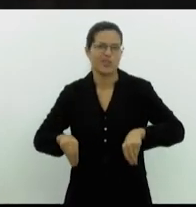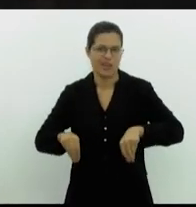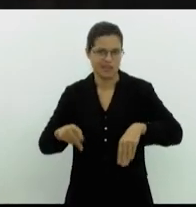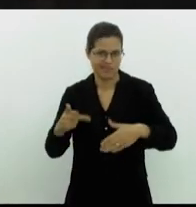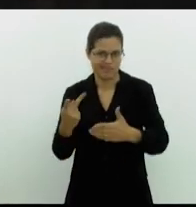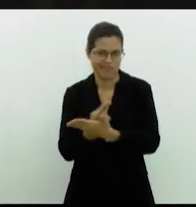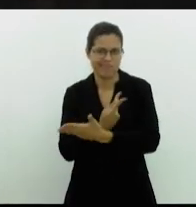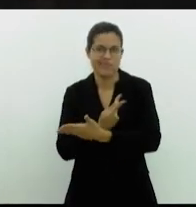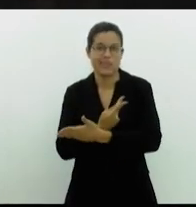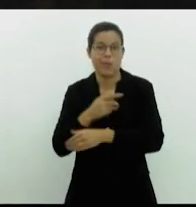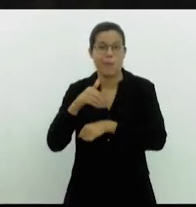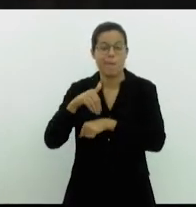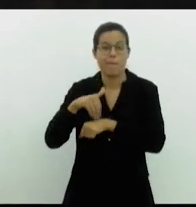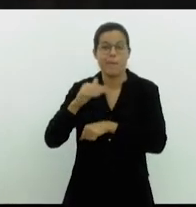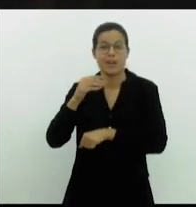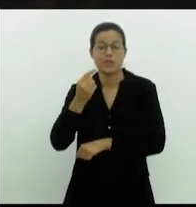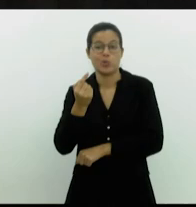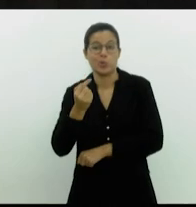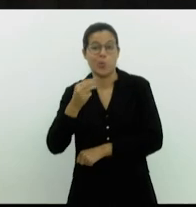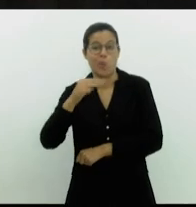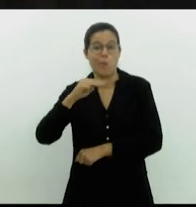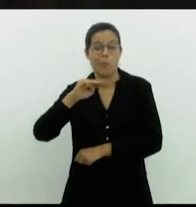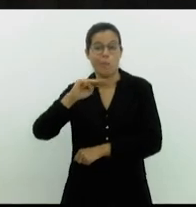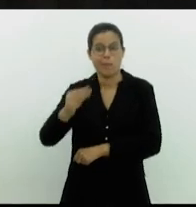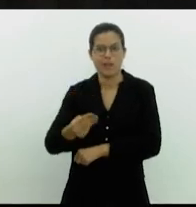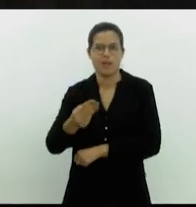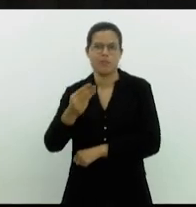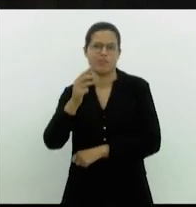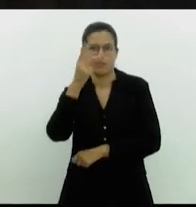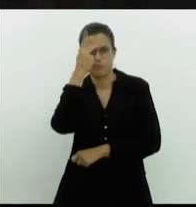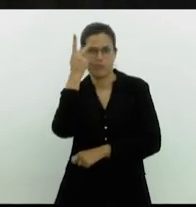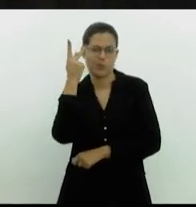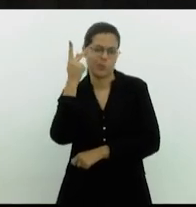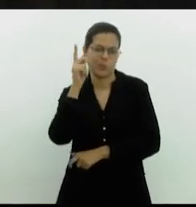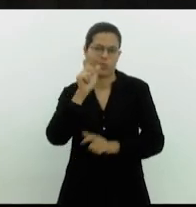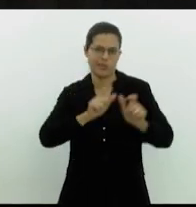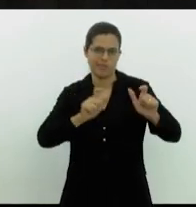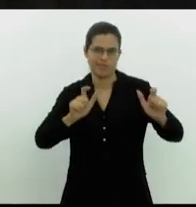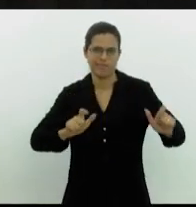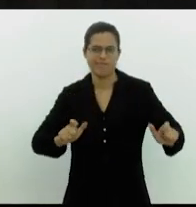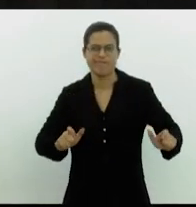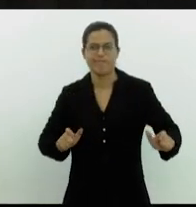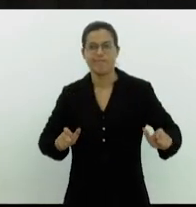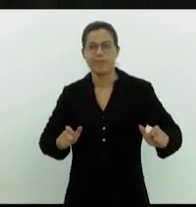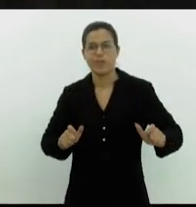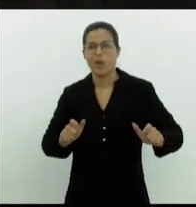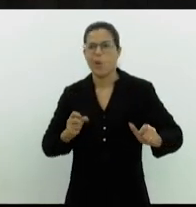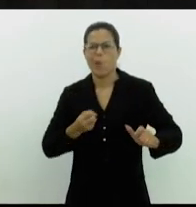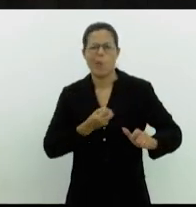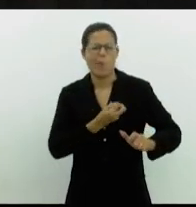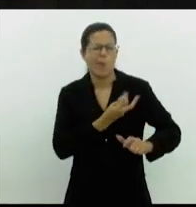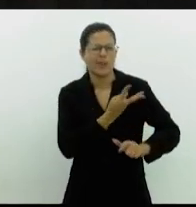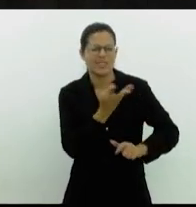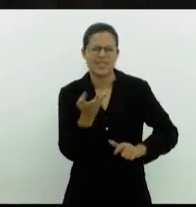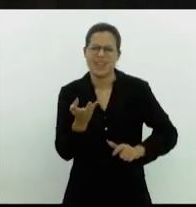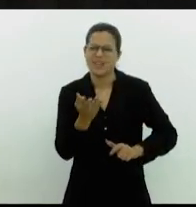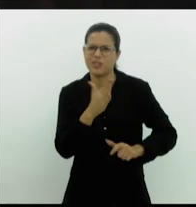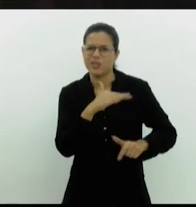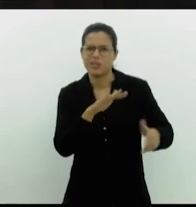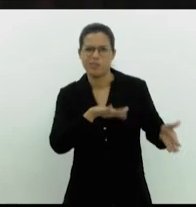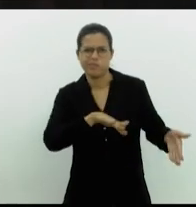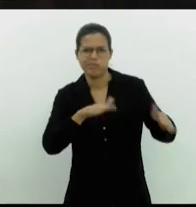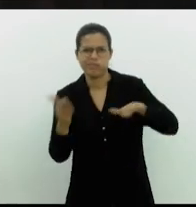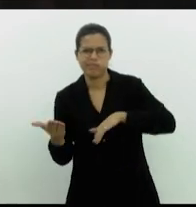dizer mais de 1 milhão de pessoas. O número de mortos já chegou à